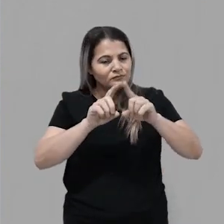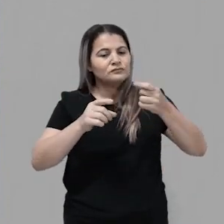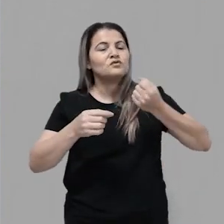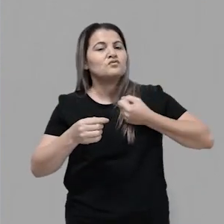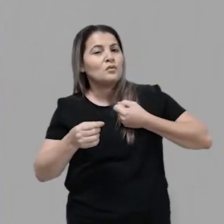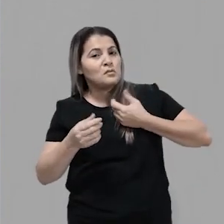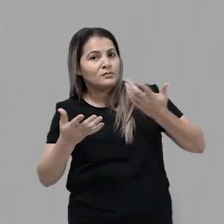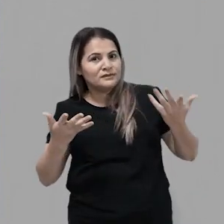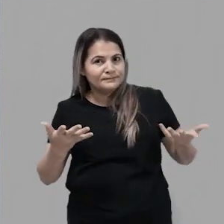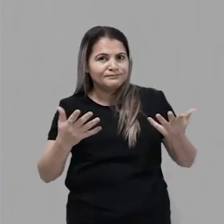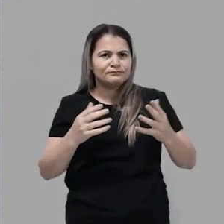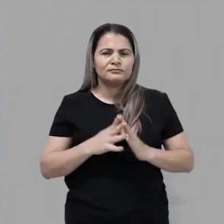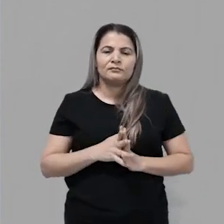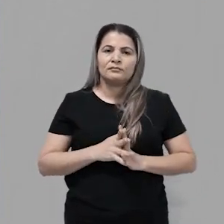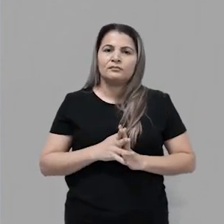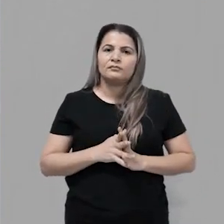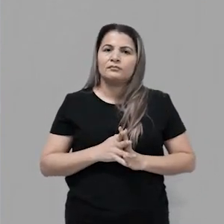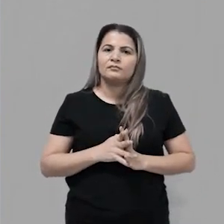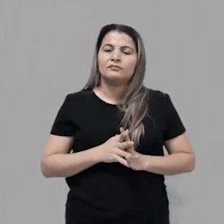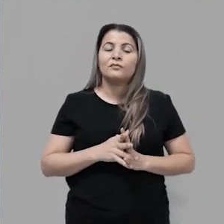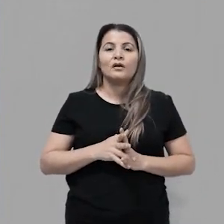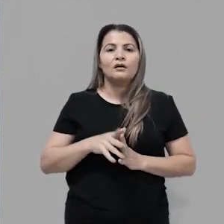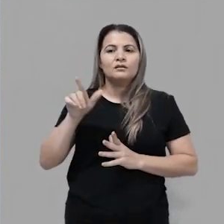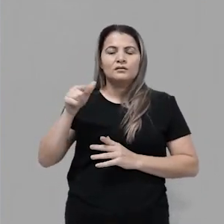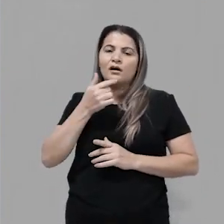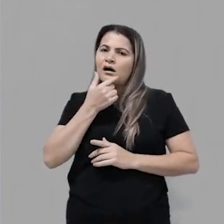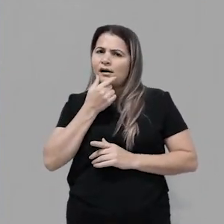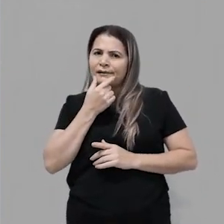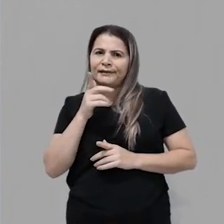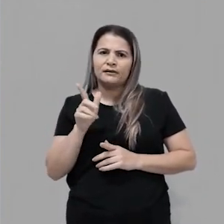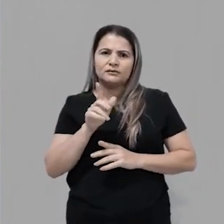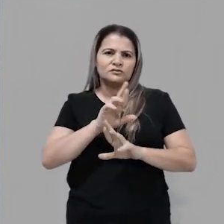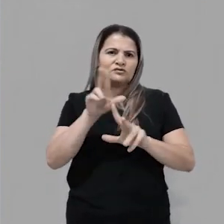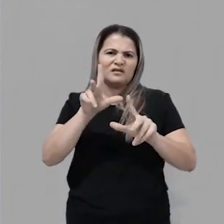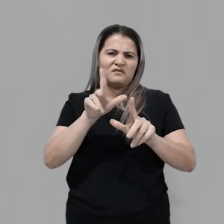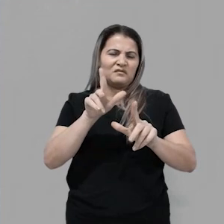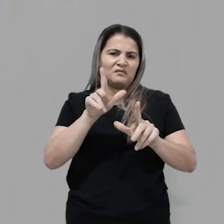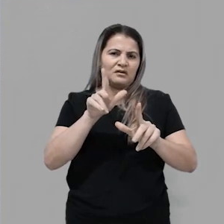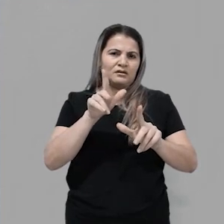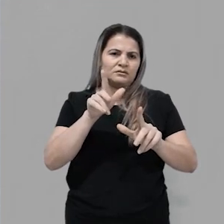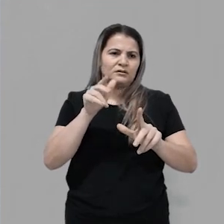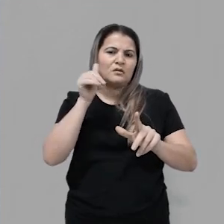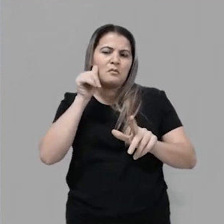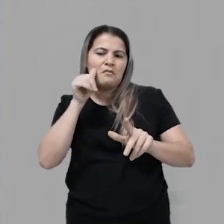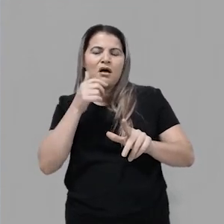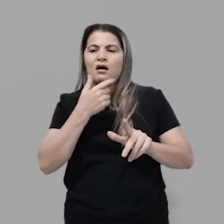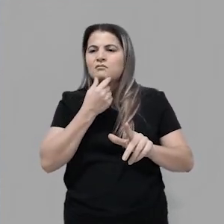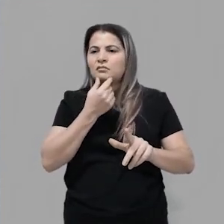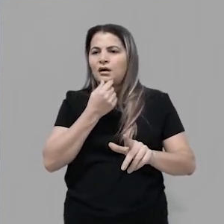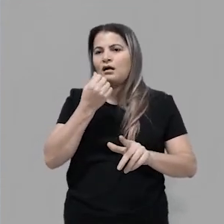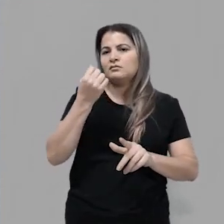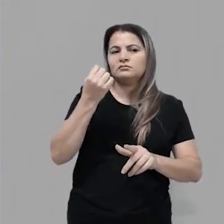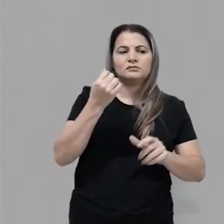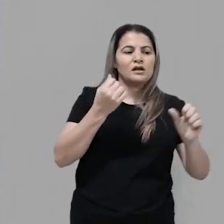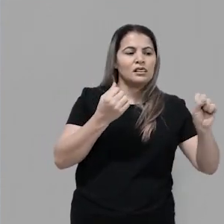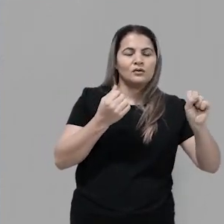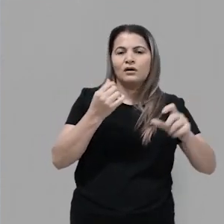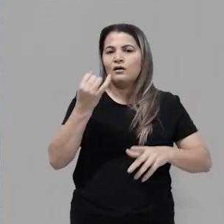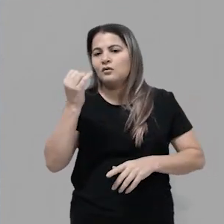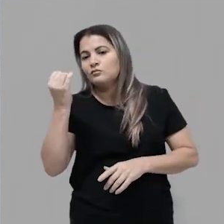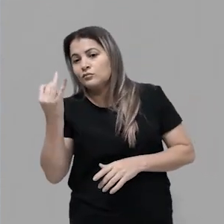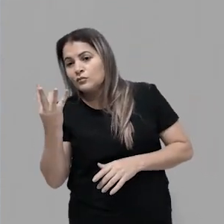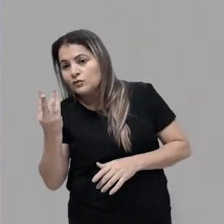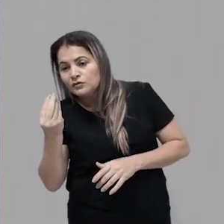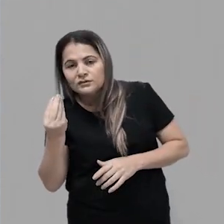diferença no português, no inglês, entre masculino, feminino e plural e singular. Diferente do português, que